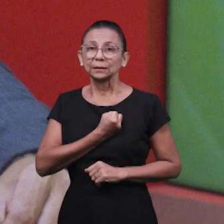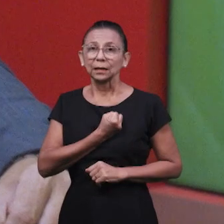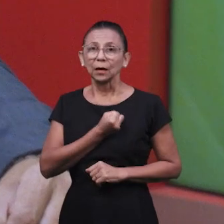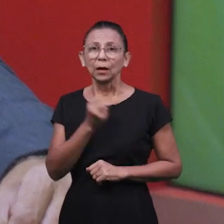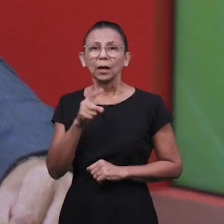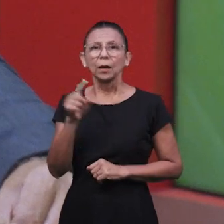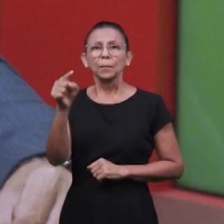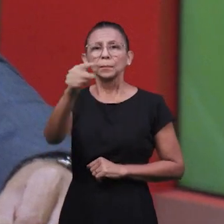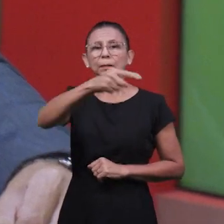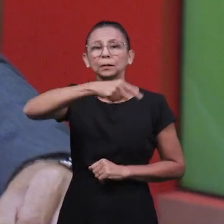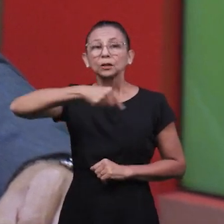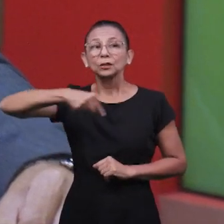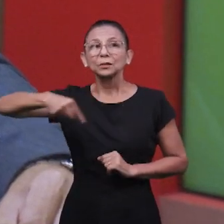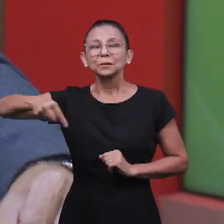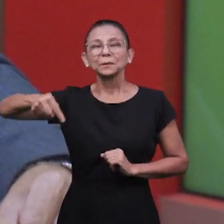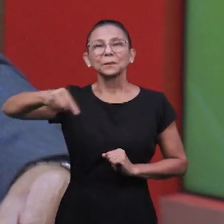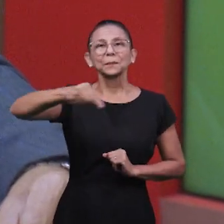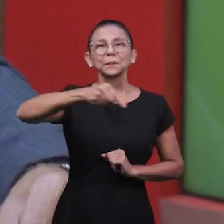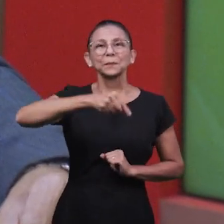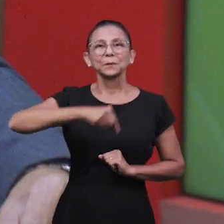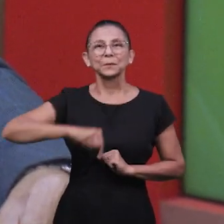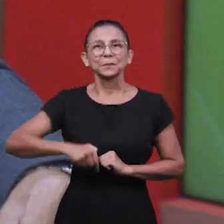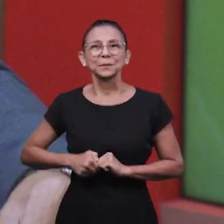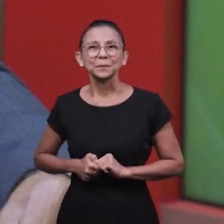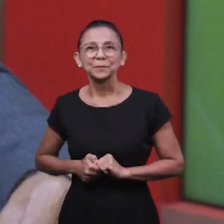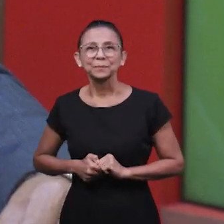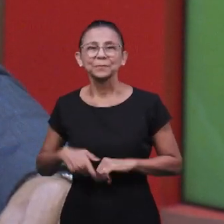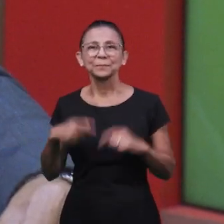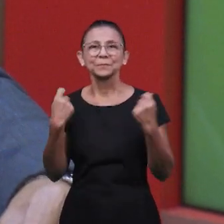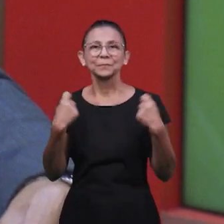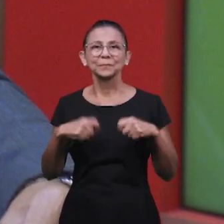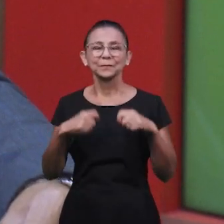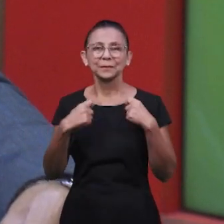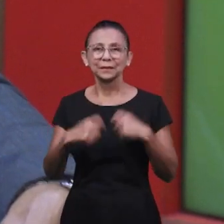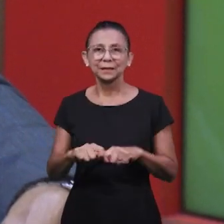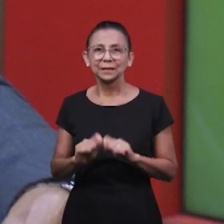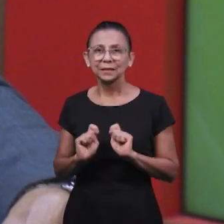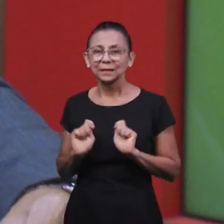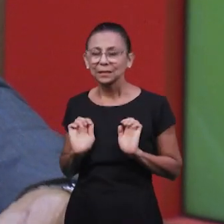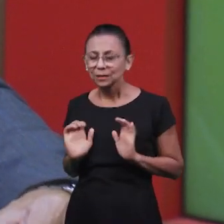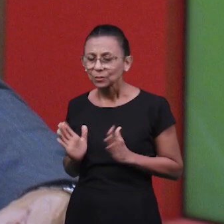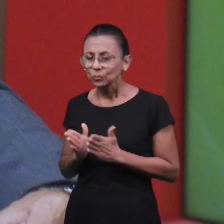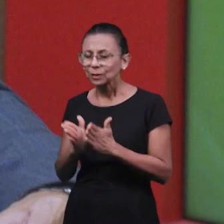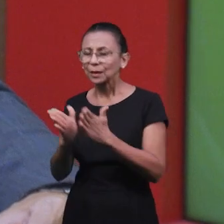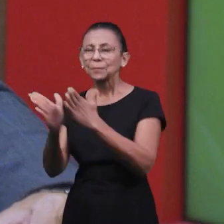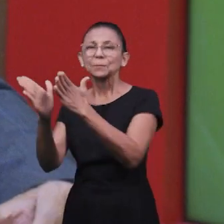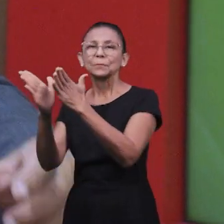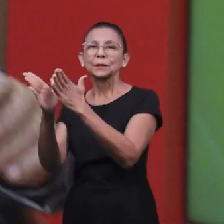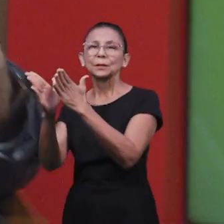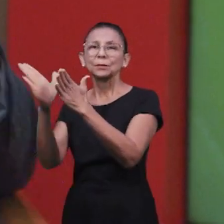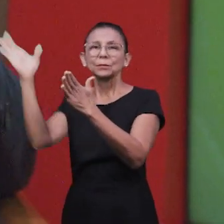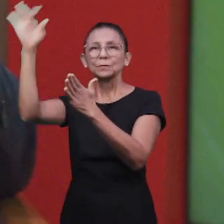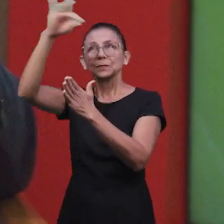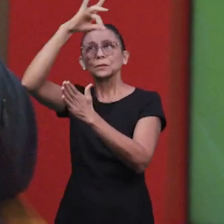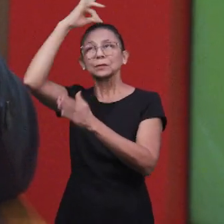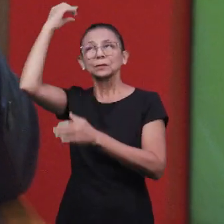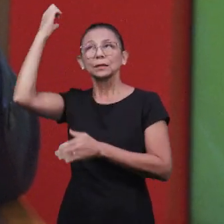de cada um de nós. É preciso viver na direção e